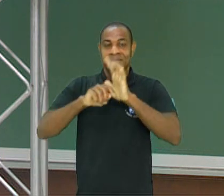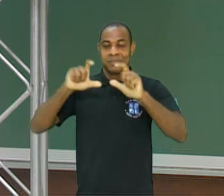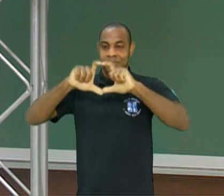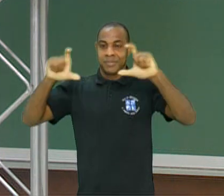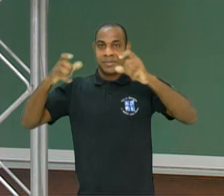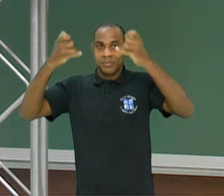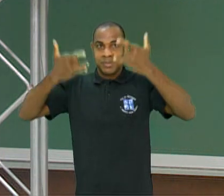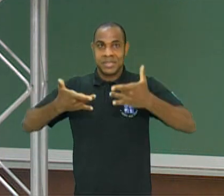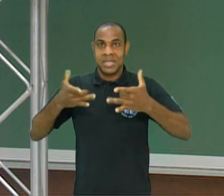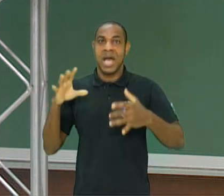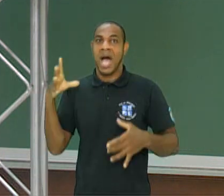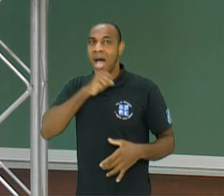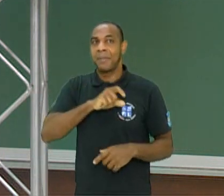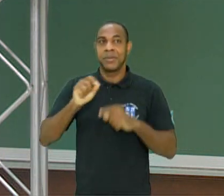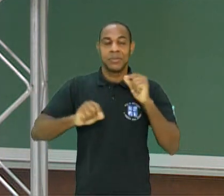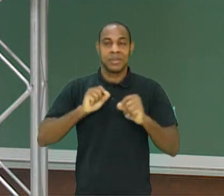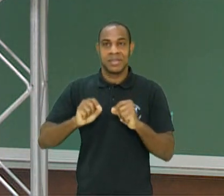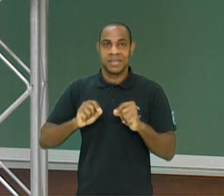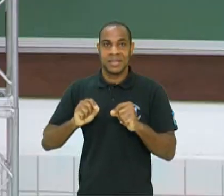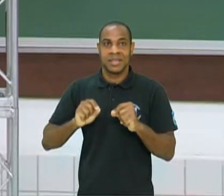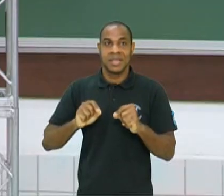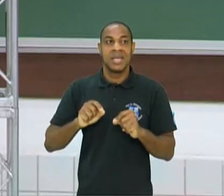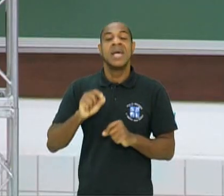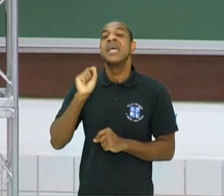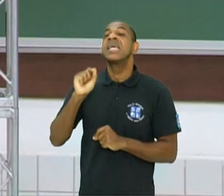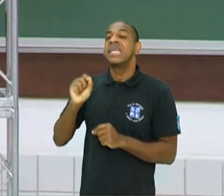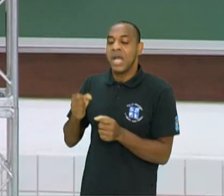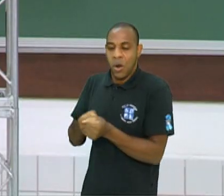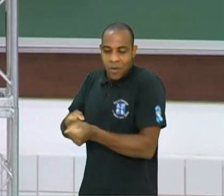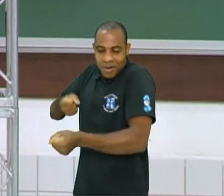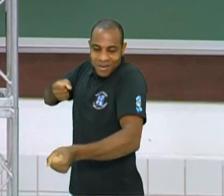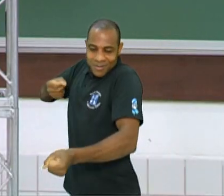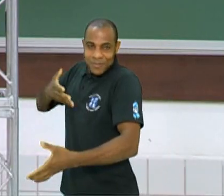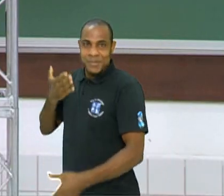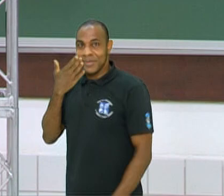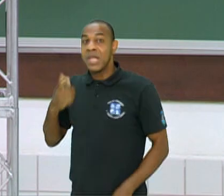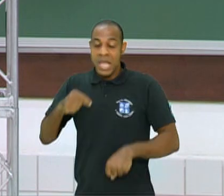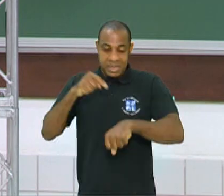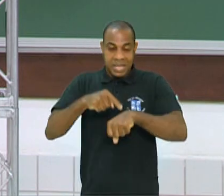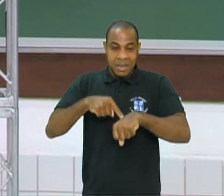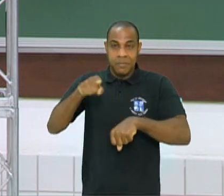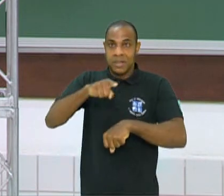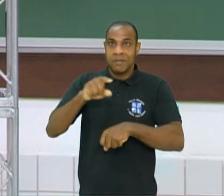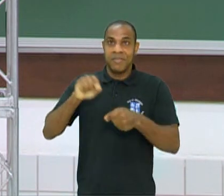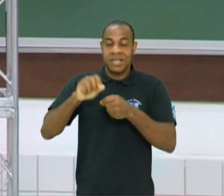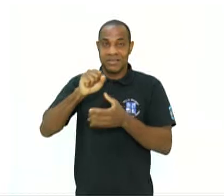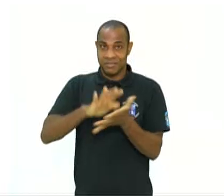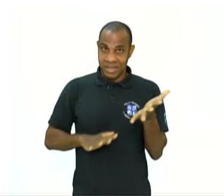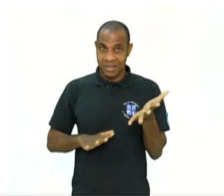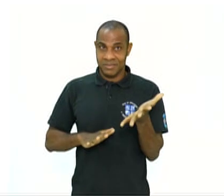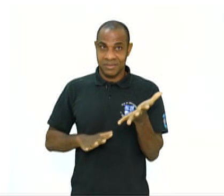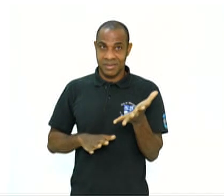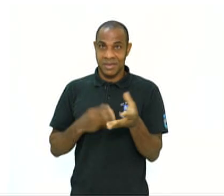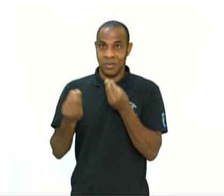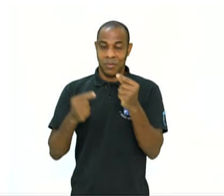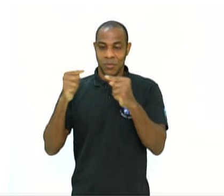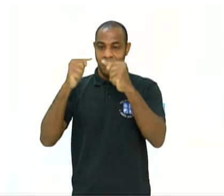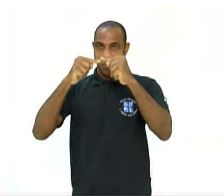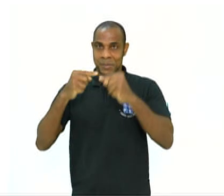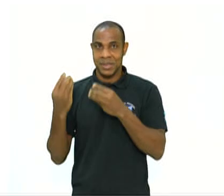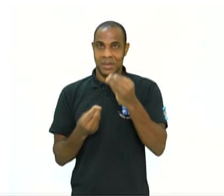explica brevemente who's Cupid, quem é o Cupido, e vou dar um tempinho então para vocês fazerem essa atividade. Vamos lá, já volto aí.